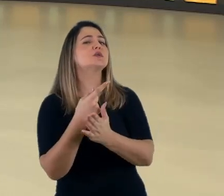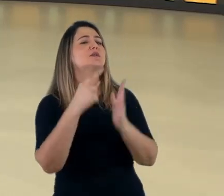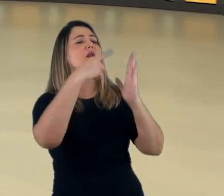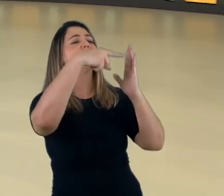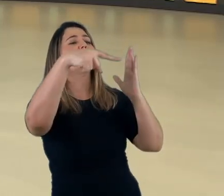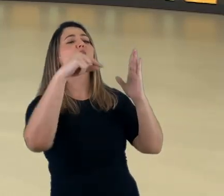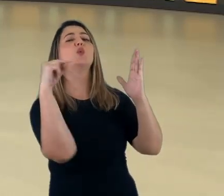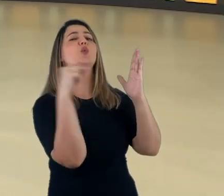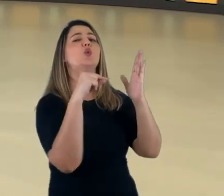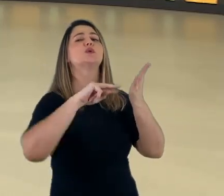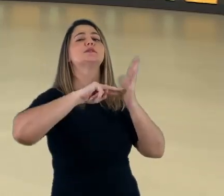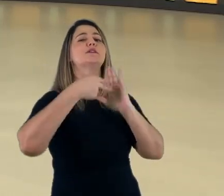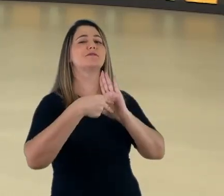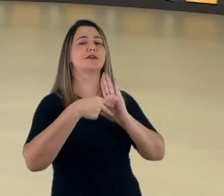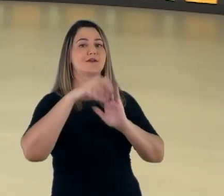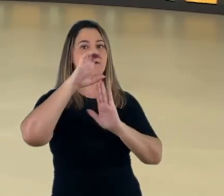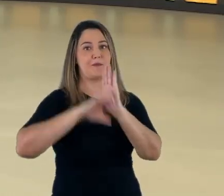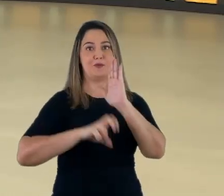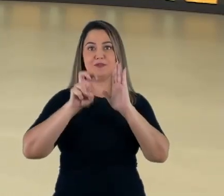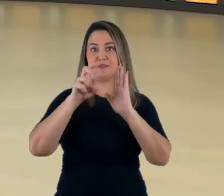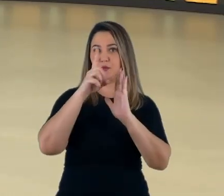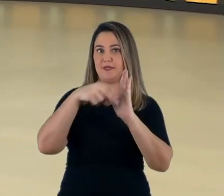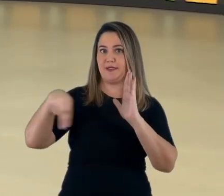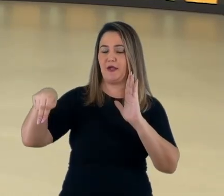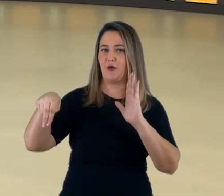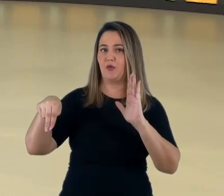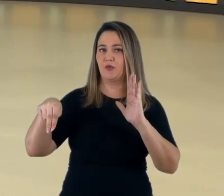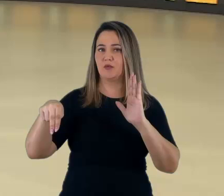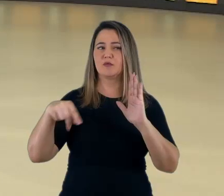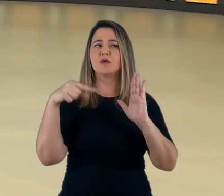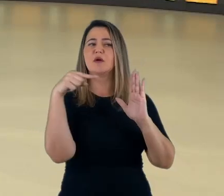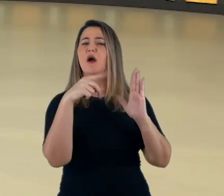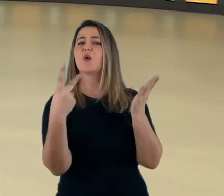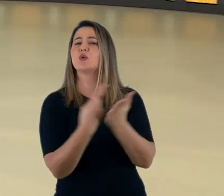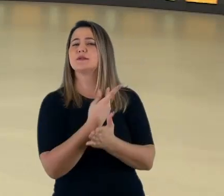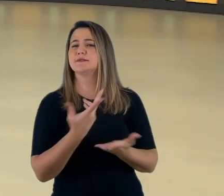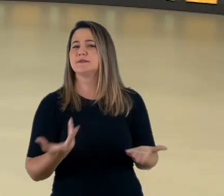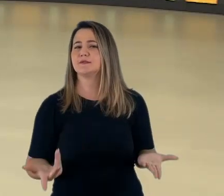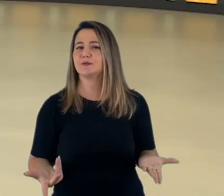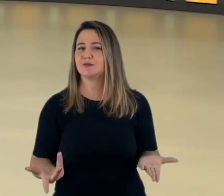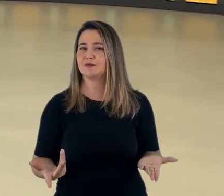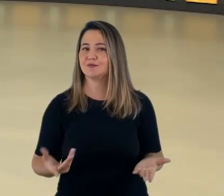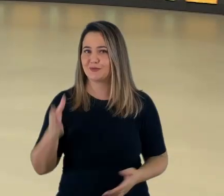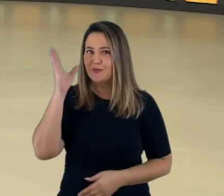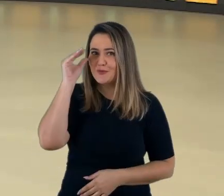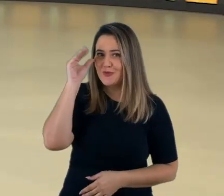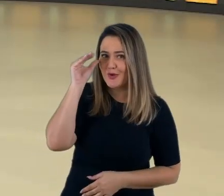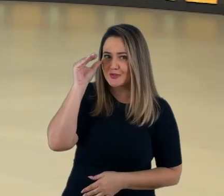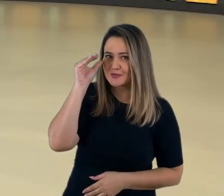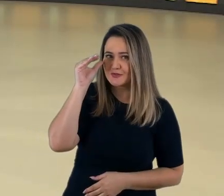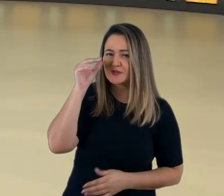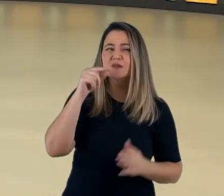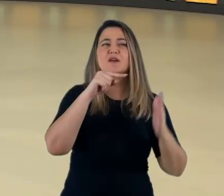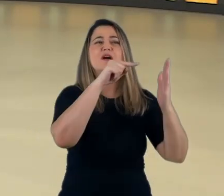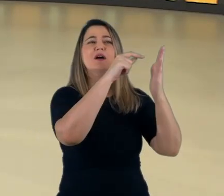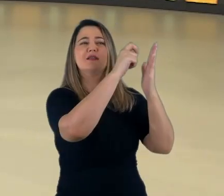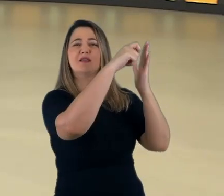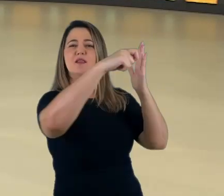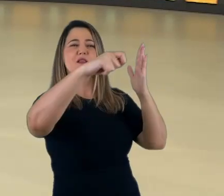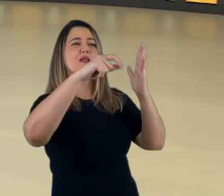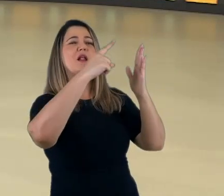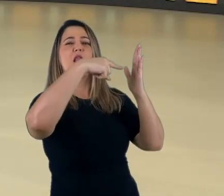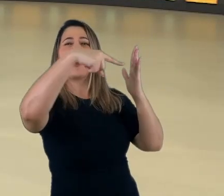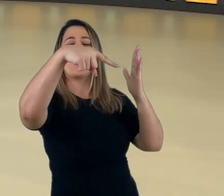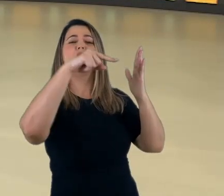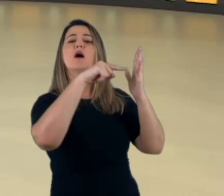5 do livro de Daniel. O que aconteceu ali naquele dia? Afinal de contas, qual era o significado da mão e da escrita